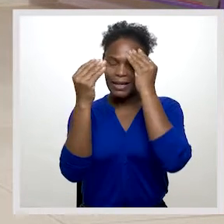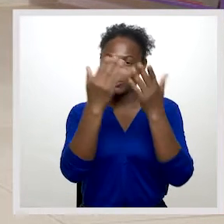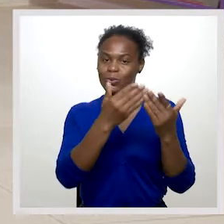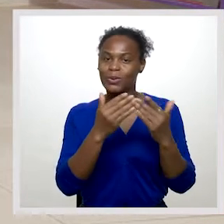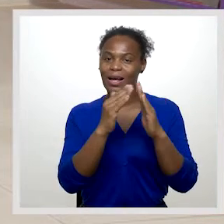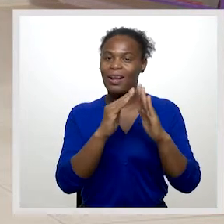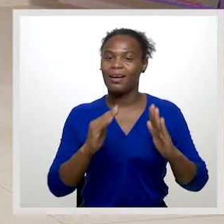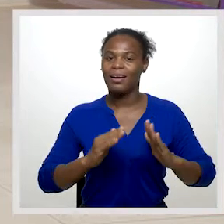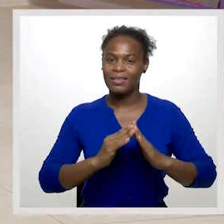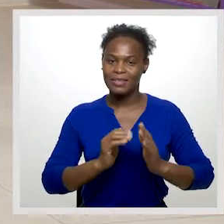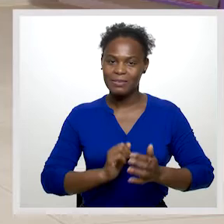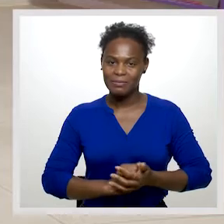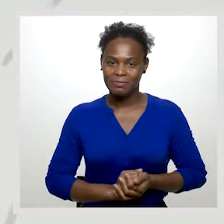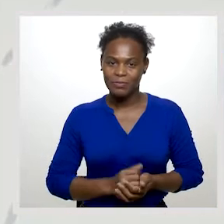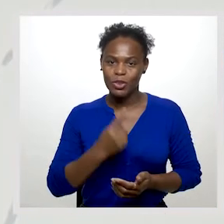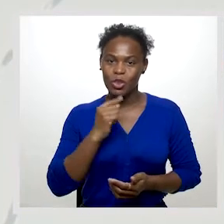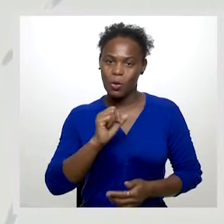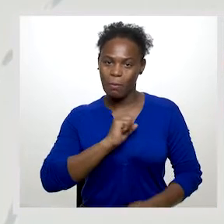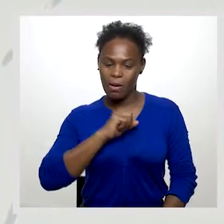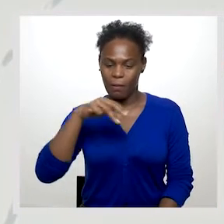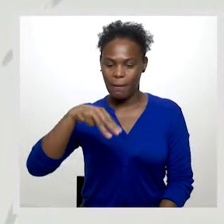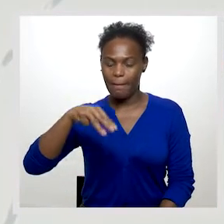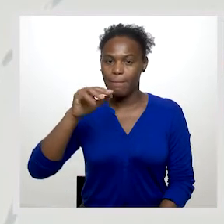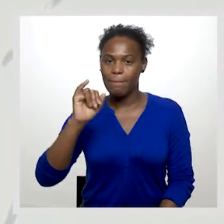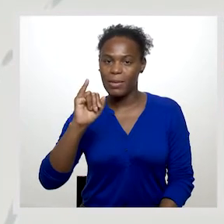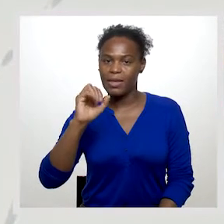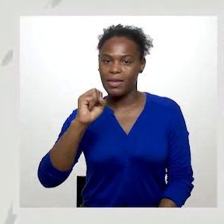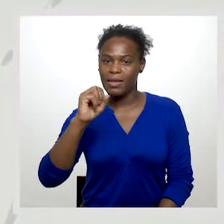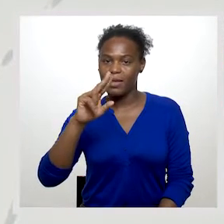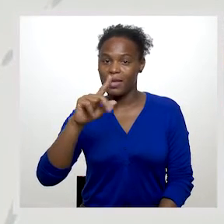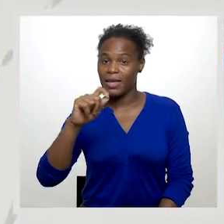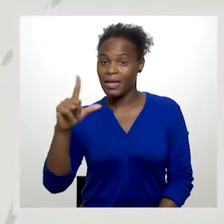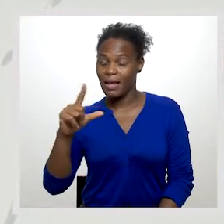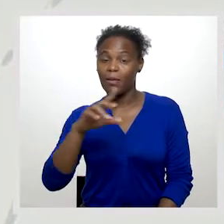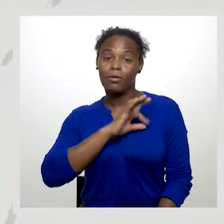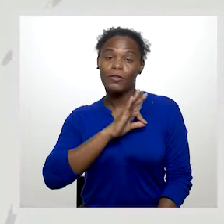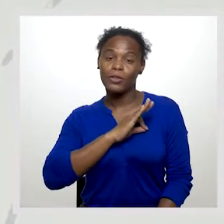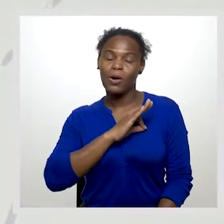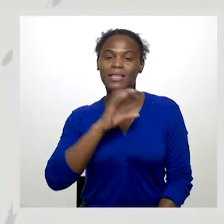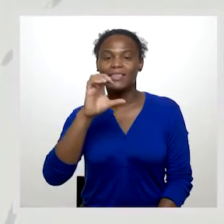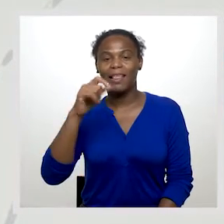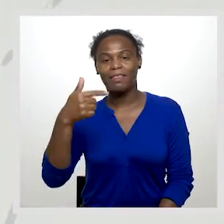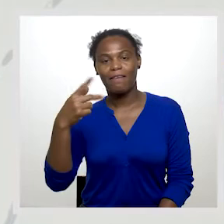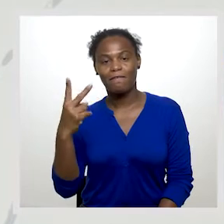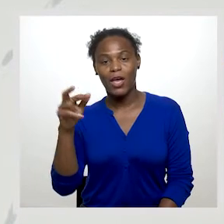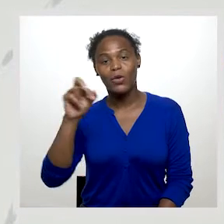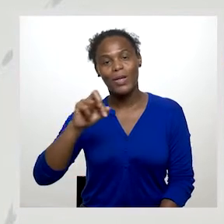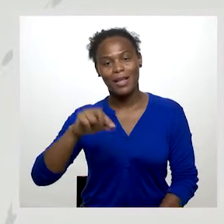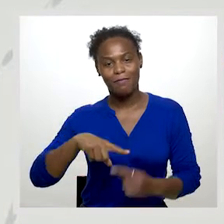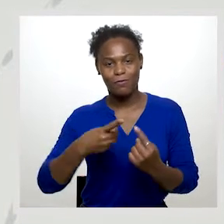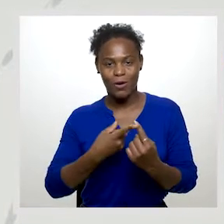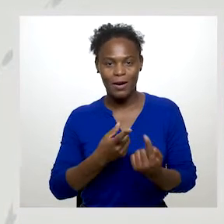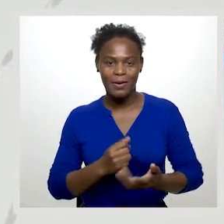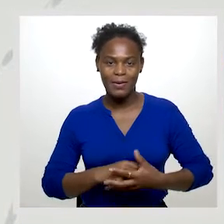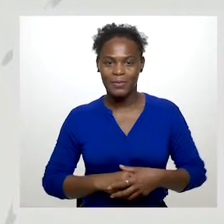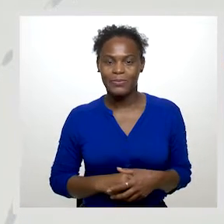Aprender e Estudar em Casa. Sou Miguel Garcia, professor da disciplina Ciências da Terra e da Vida, 8º